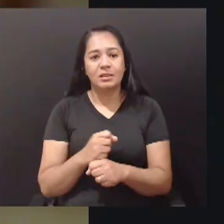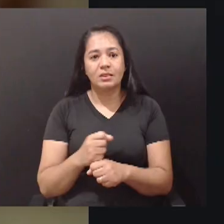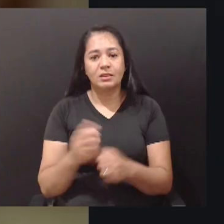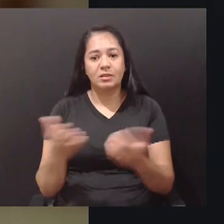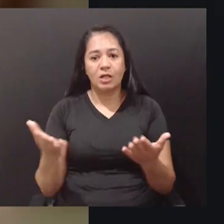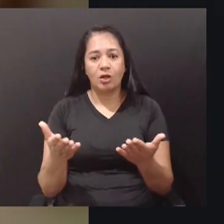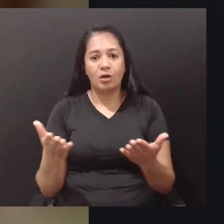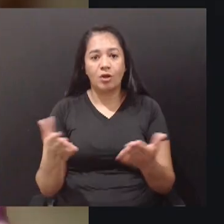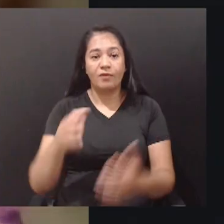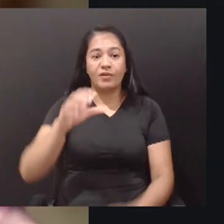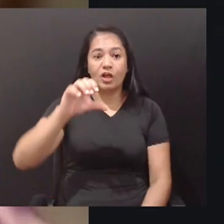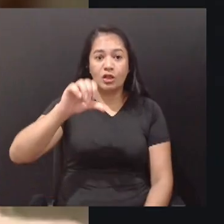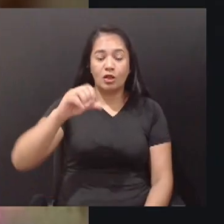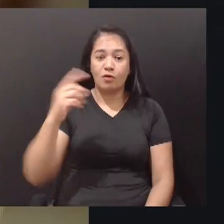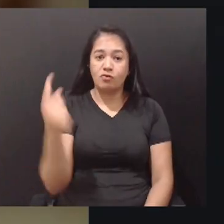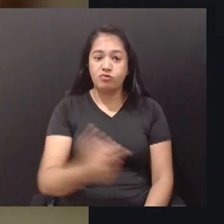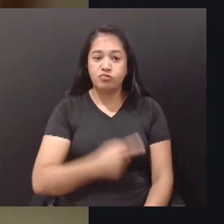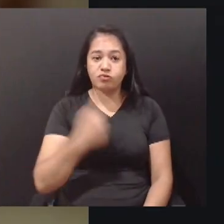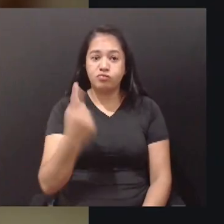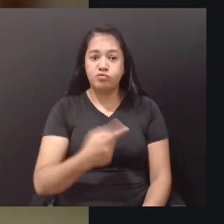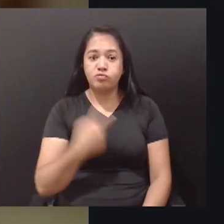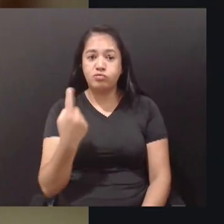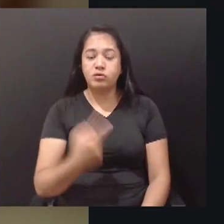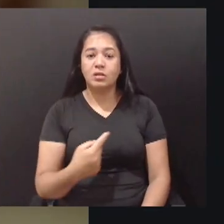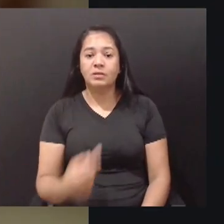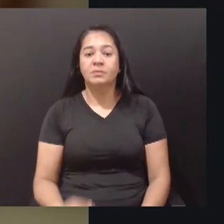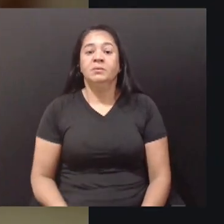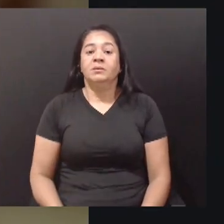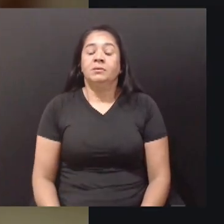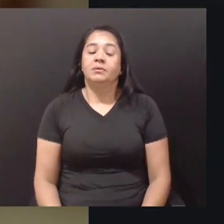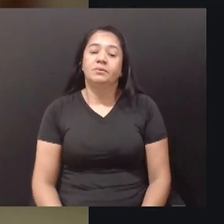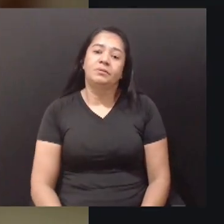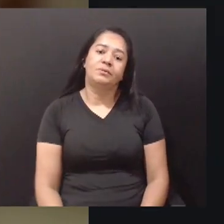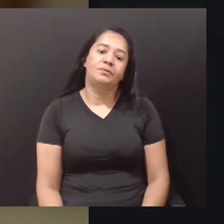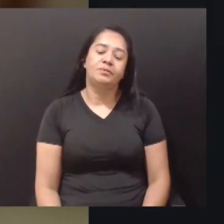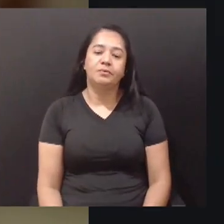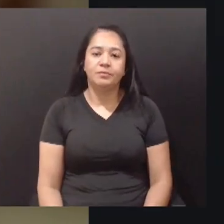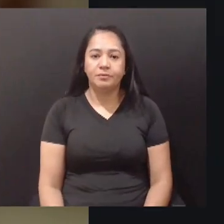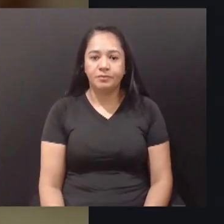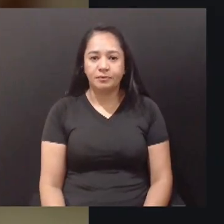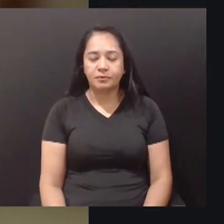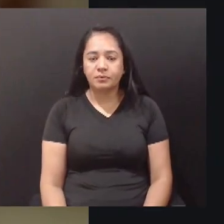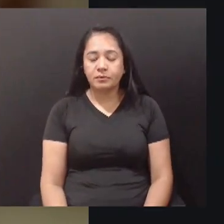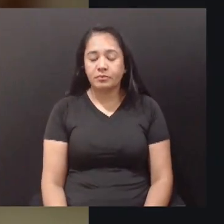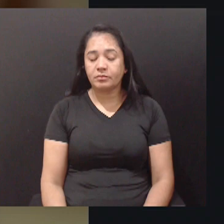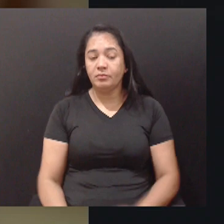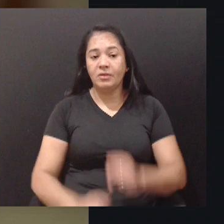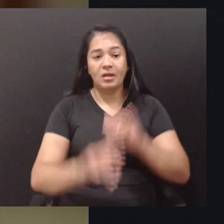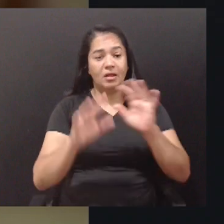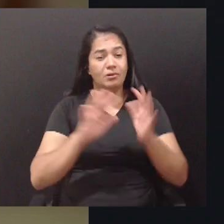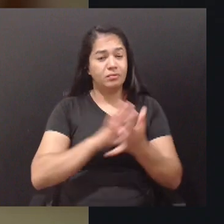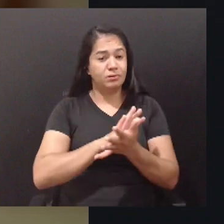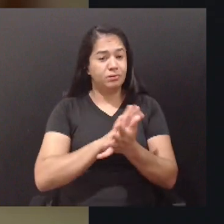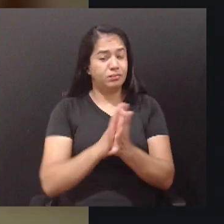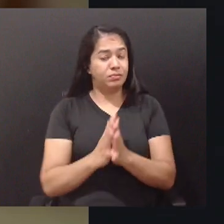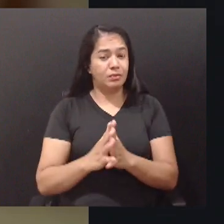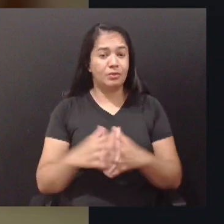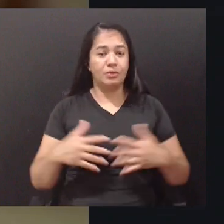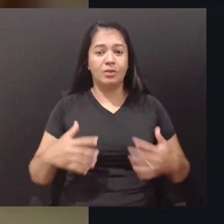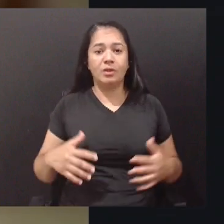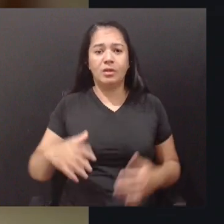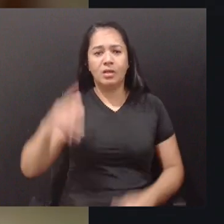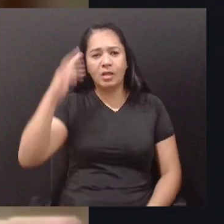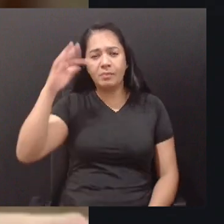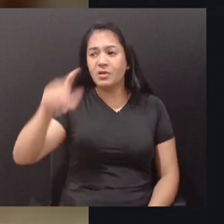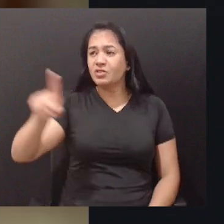foram 9. Quer dizer, nós achamos muito esse tornado nosso. Claro, foi um desastre humano terrível. Agora, imagine